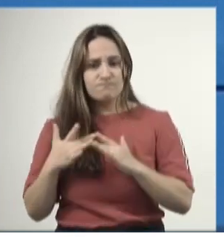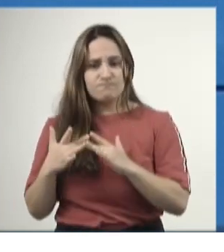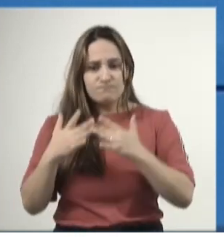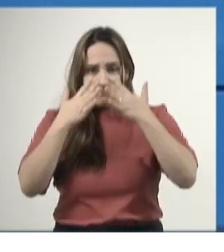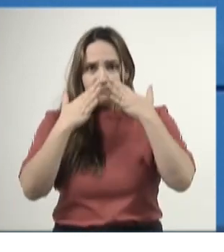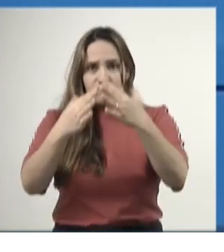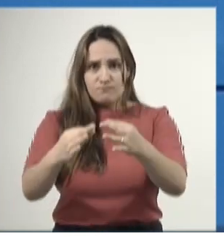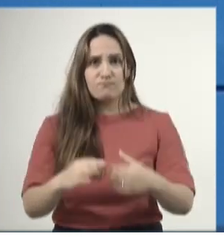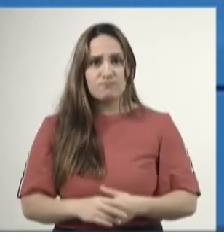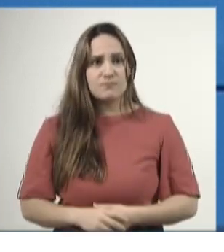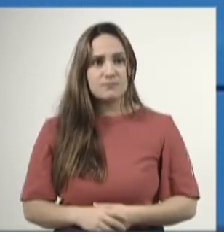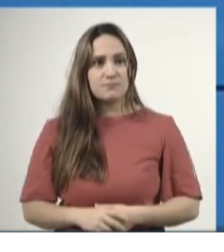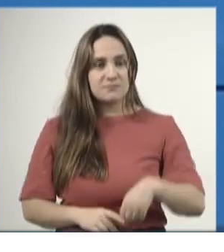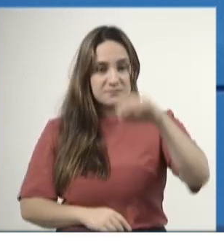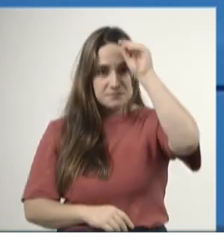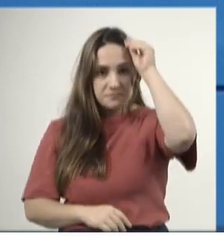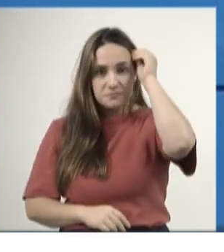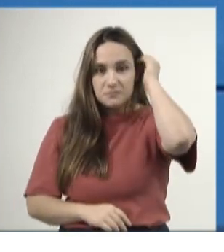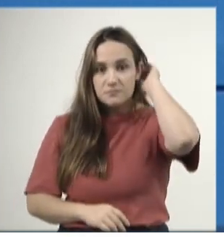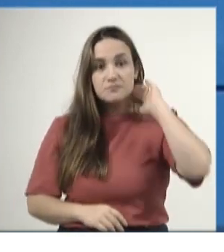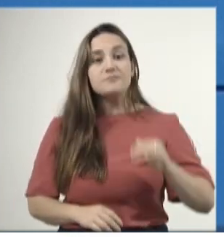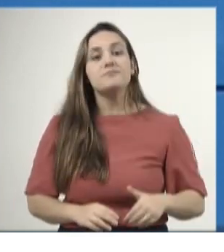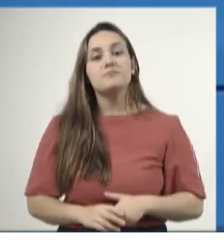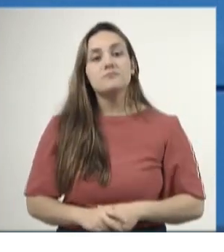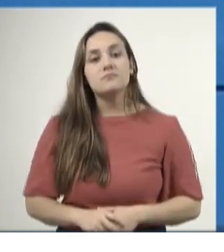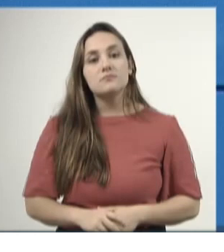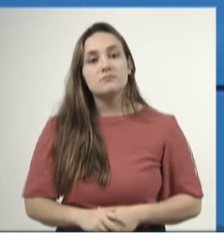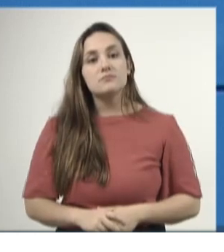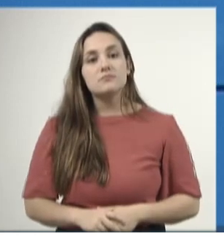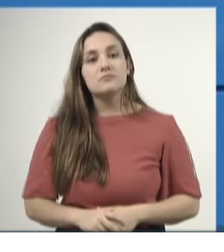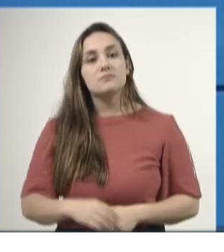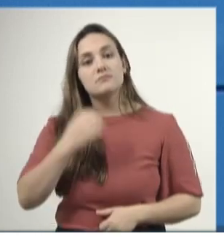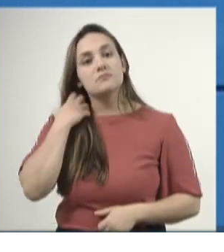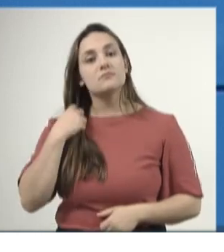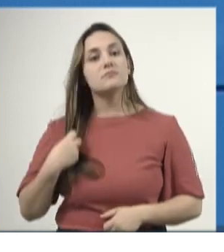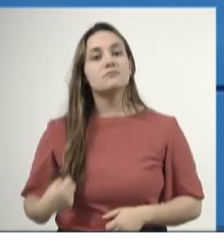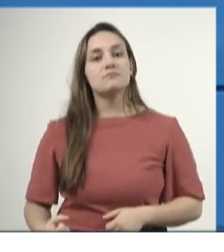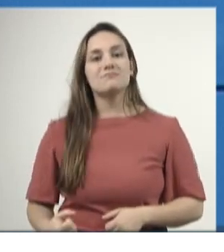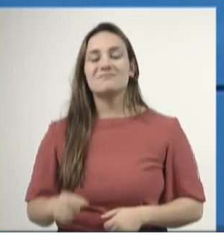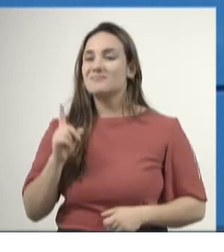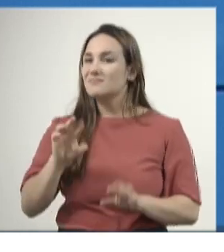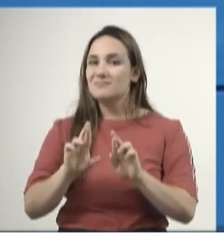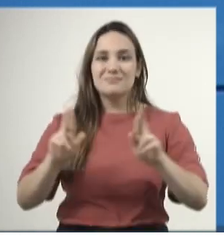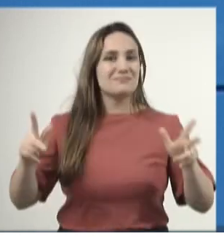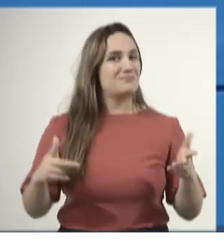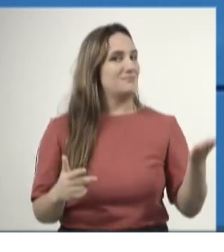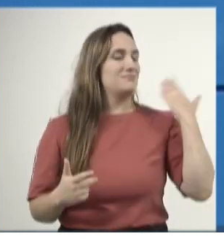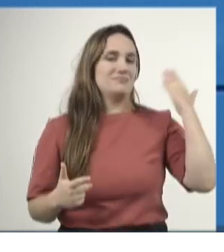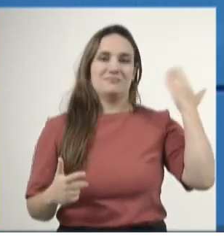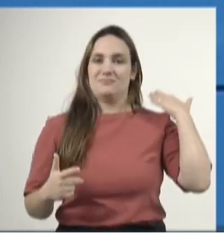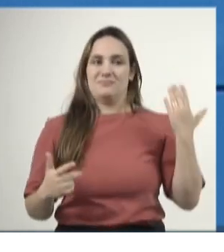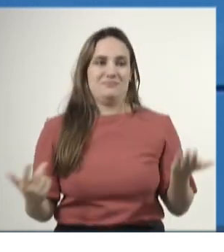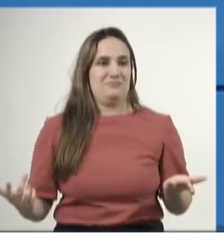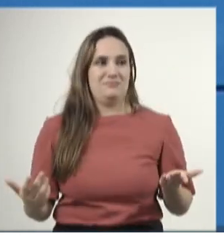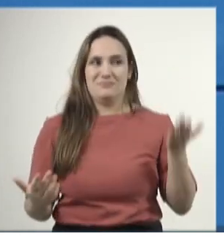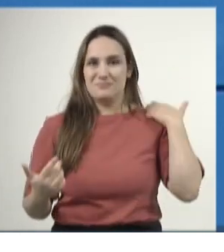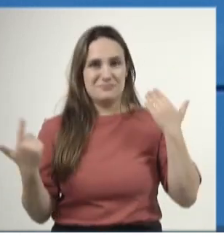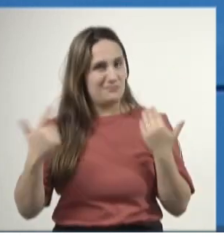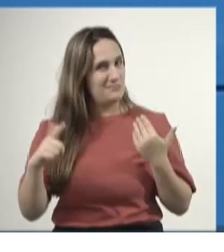hiperatentos, que foge àquilo que tivemos no passado. Não